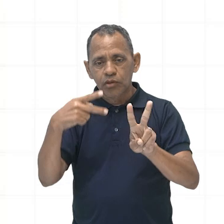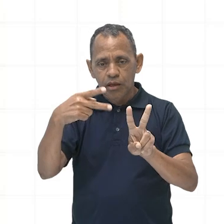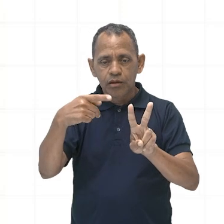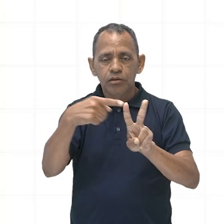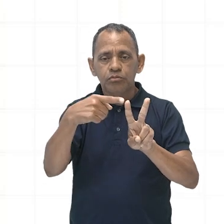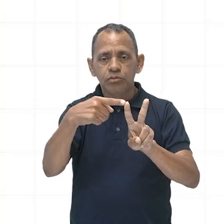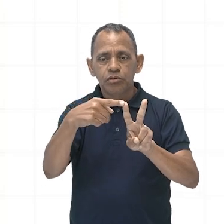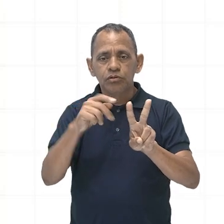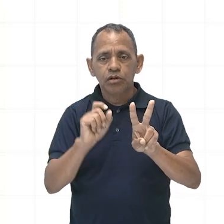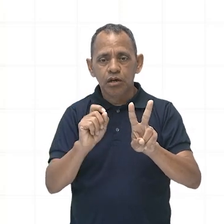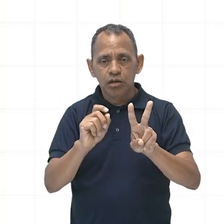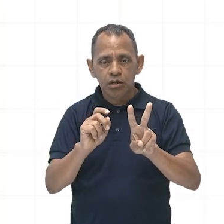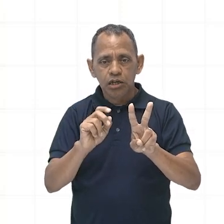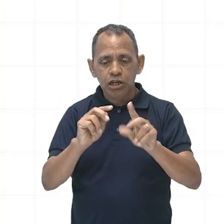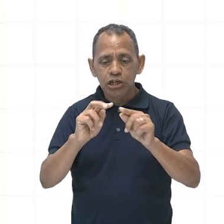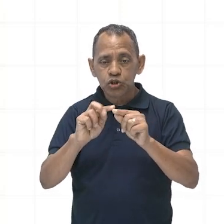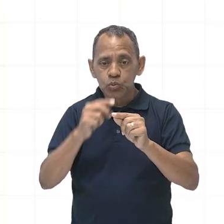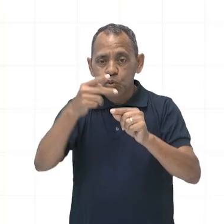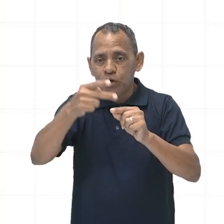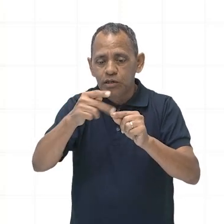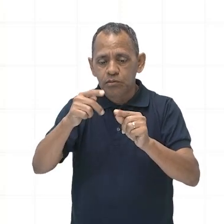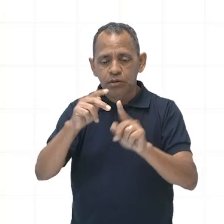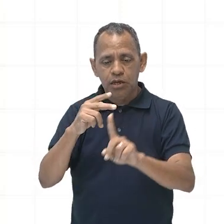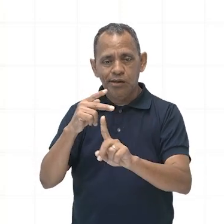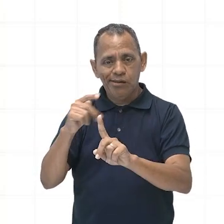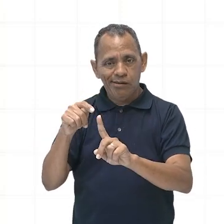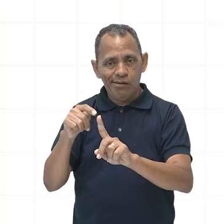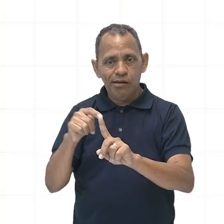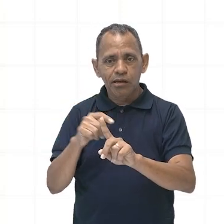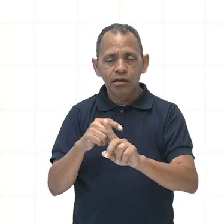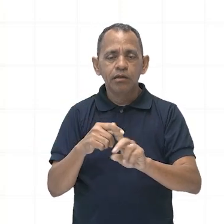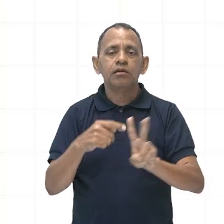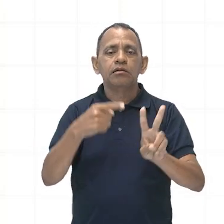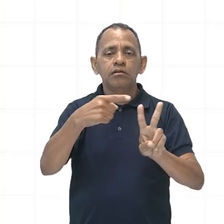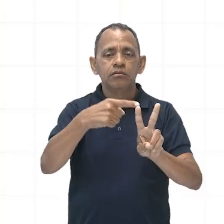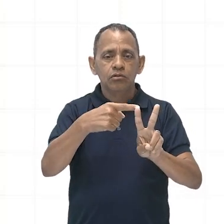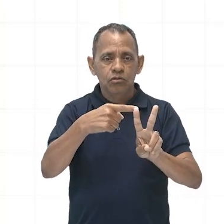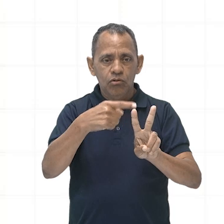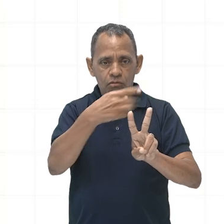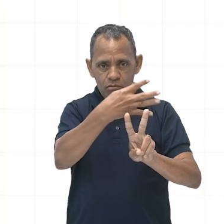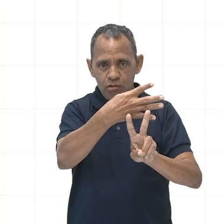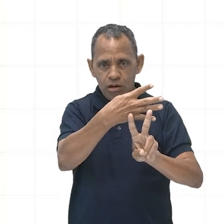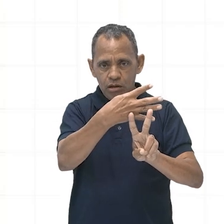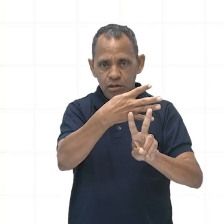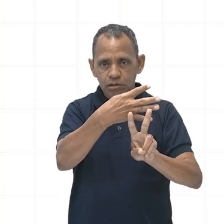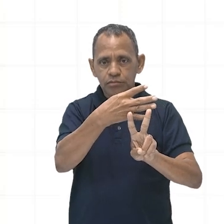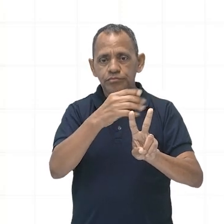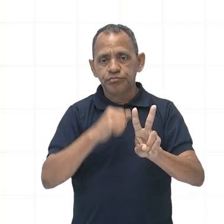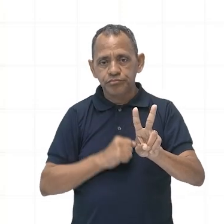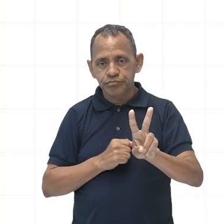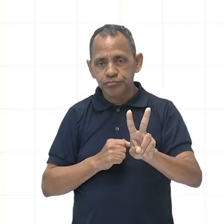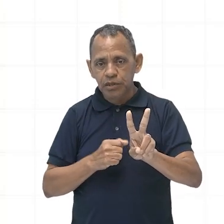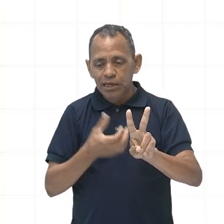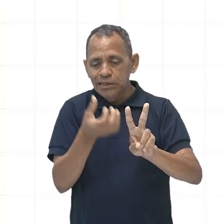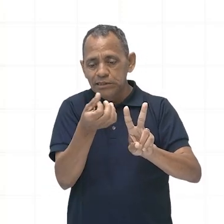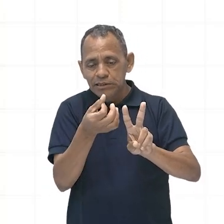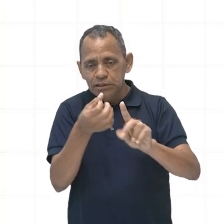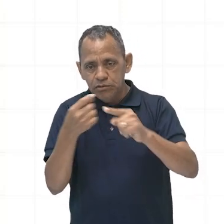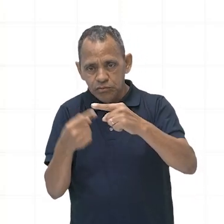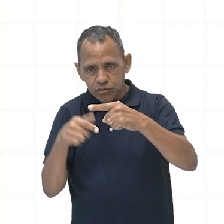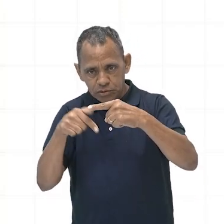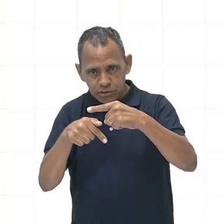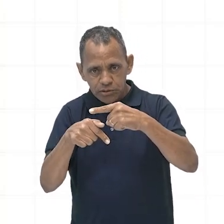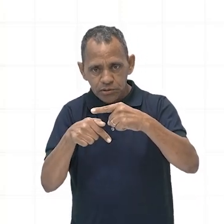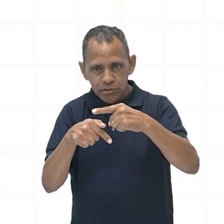expoente do radicando. Então, observe que raiz quarta de 6 dividido por 7 é a mesma coisa que raiz quarta de 6 dividido